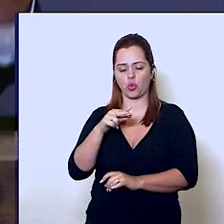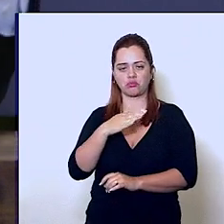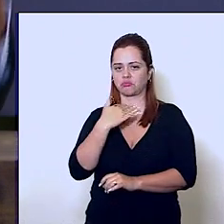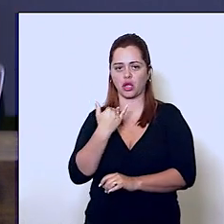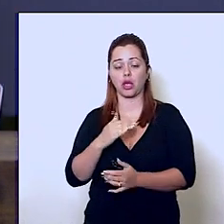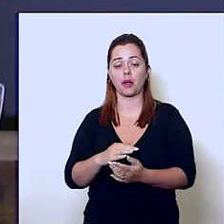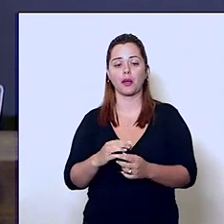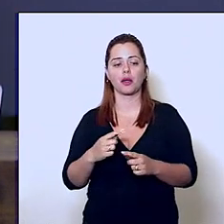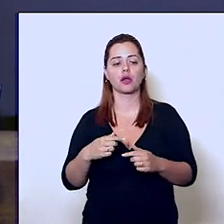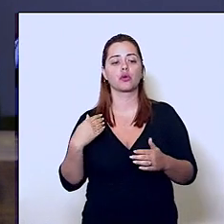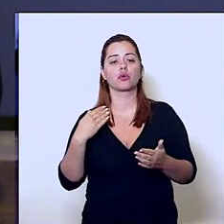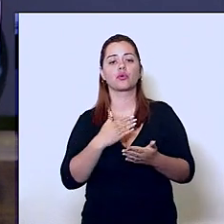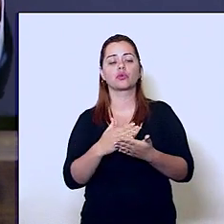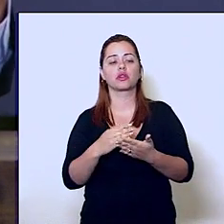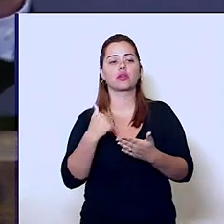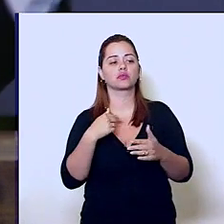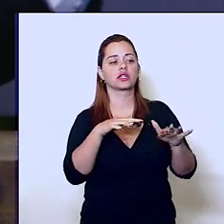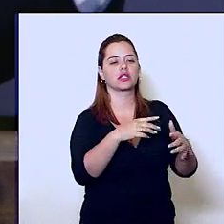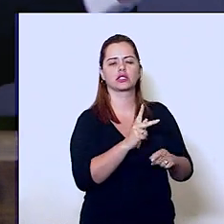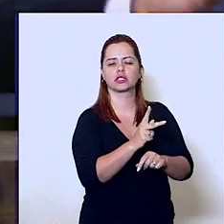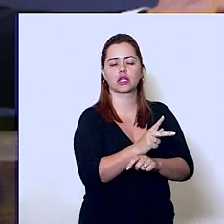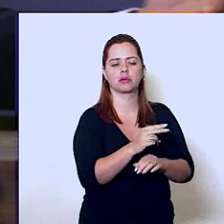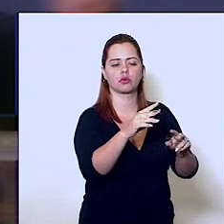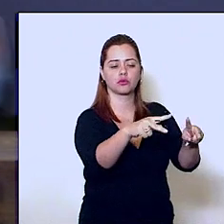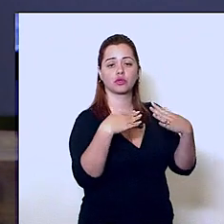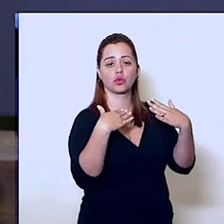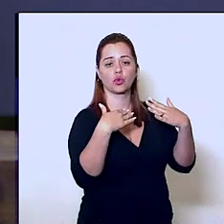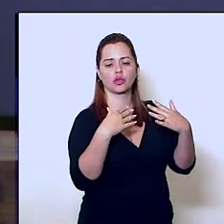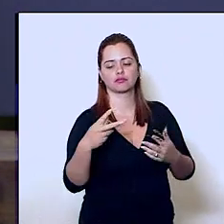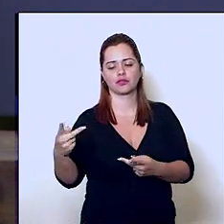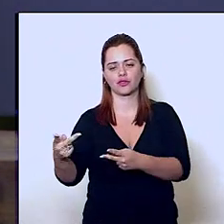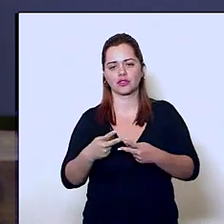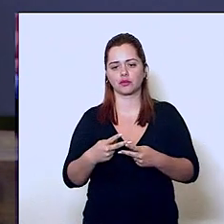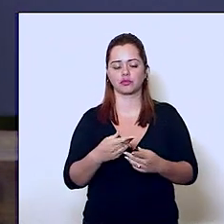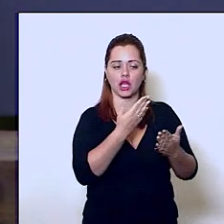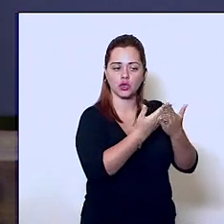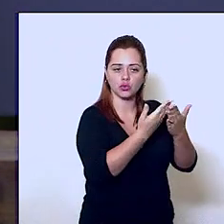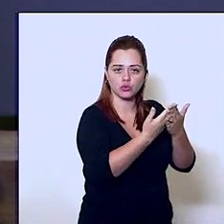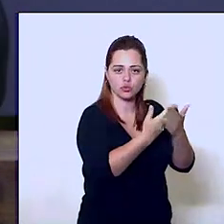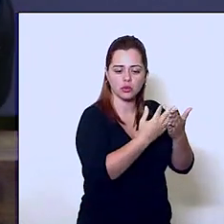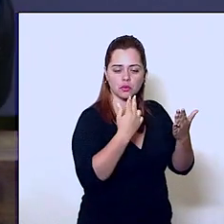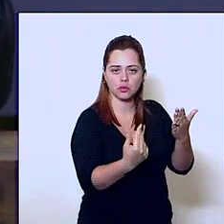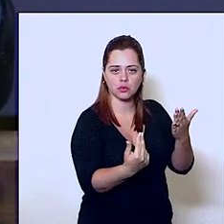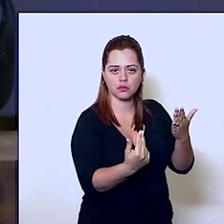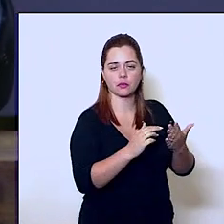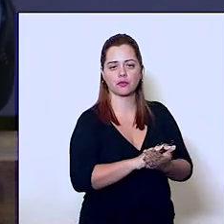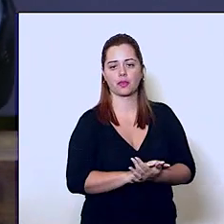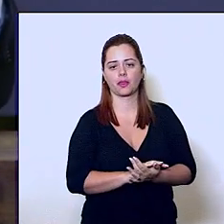sempre me surpreendia. Me surpreendia estudando latim, me surpreendia tratando coisas